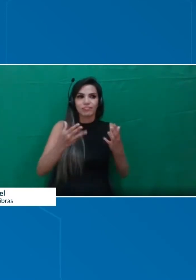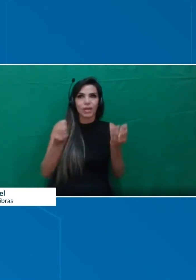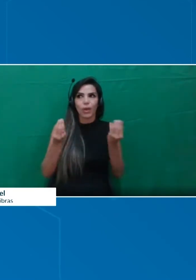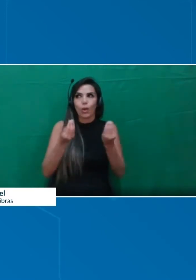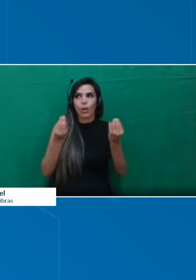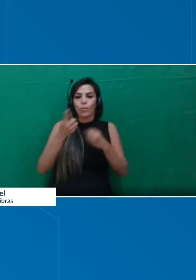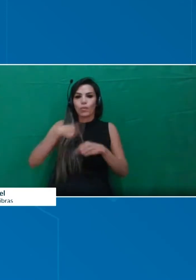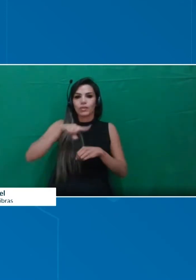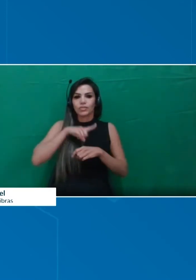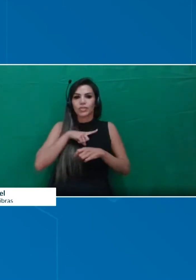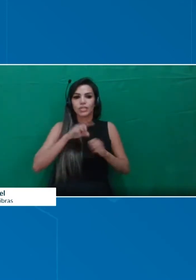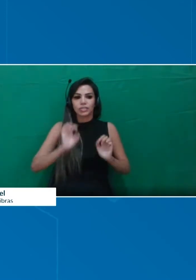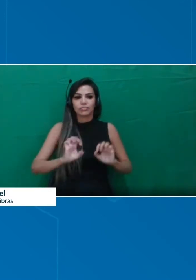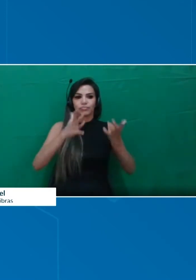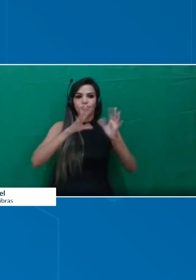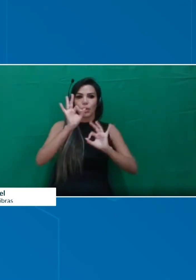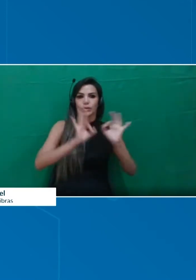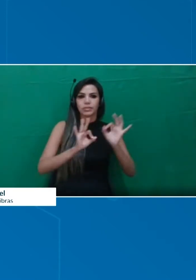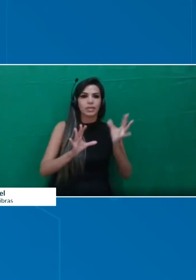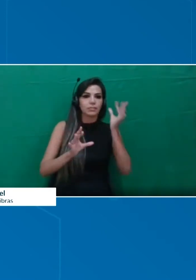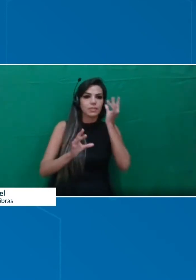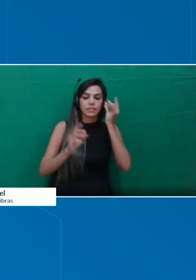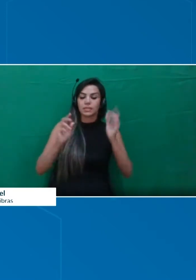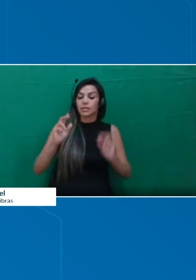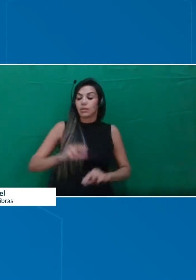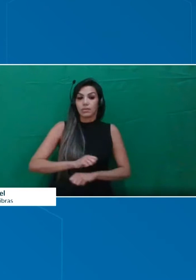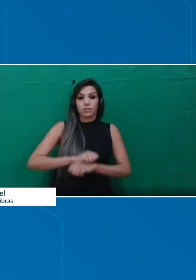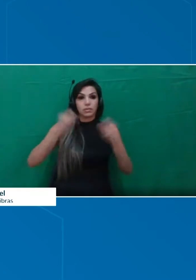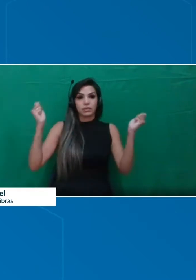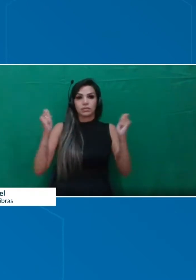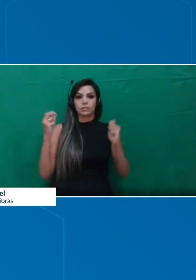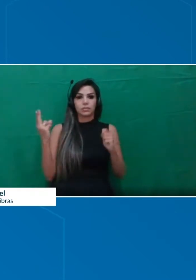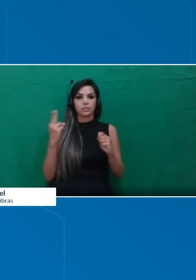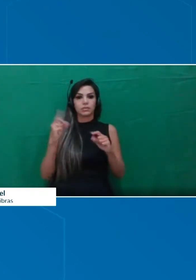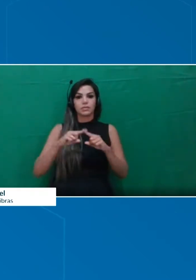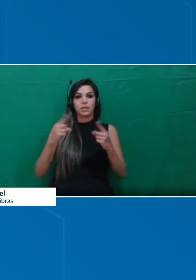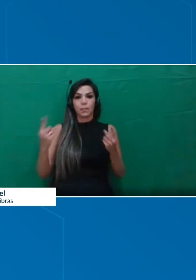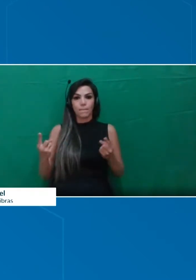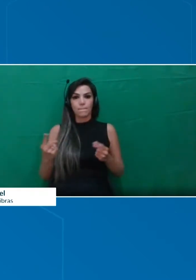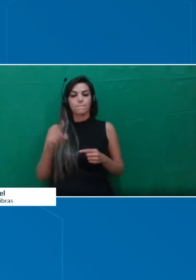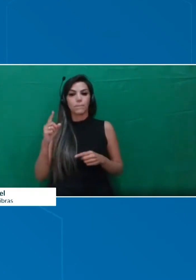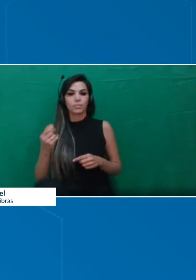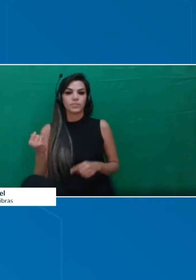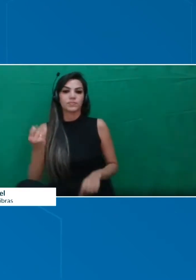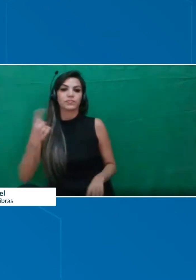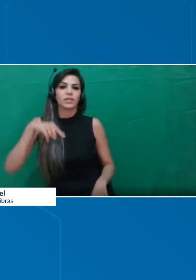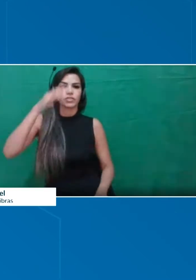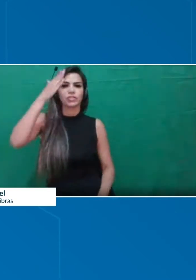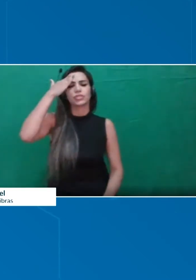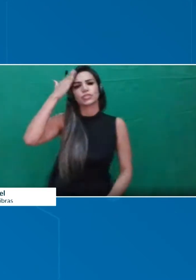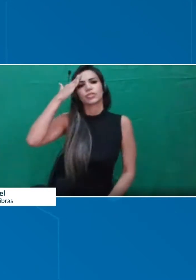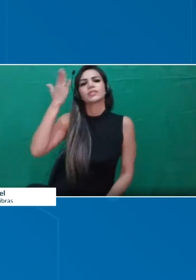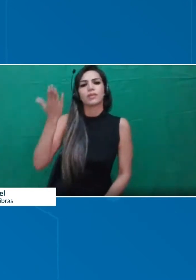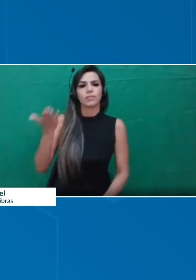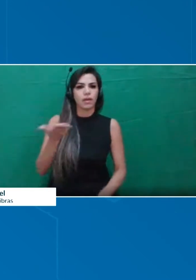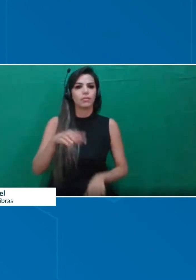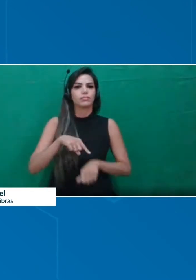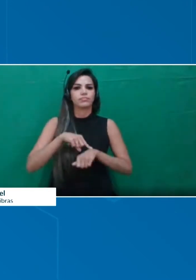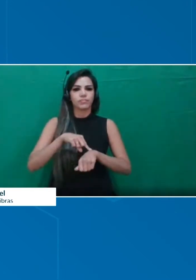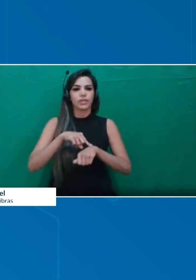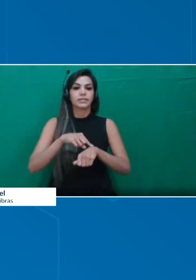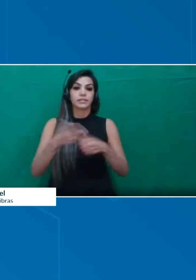numa perspectiva presencial, mas considerando a importância que ele tem, né, nesse momento histórico, né,